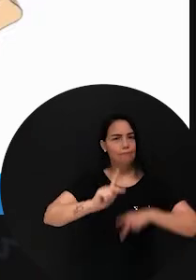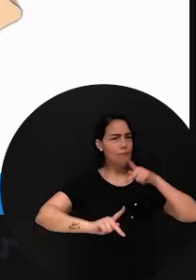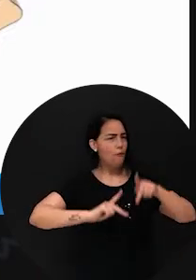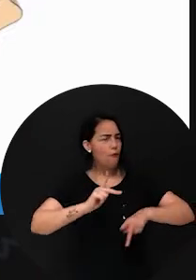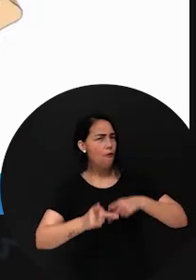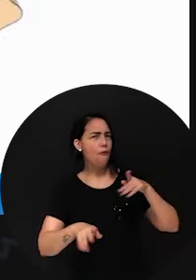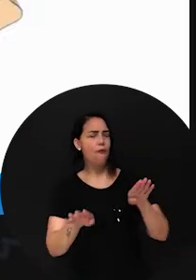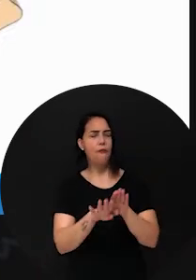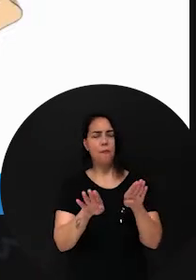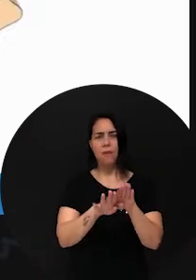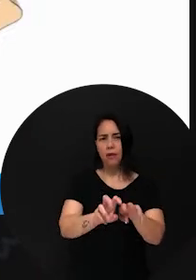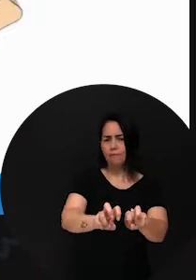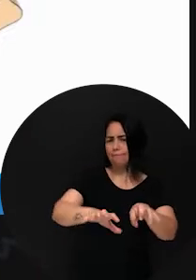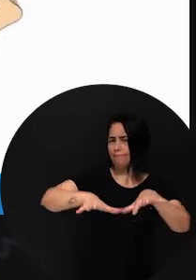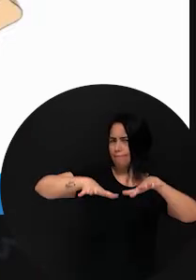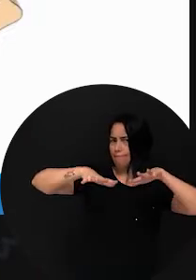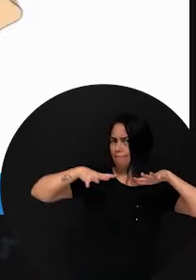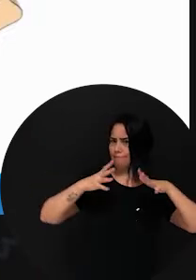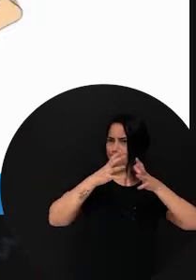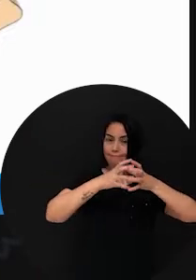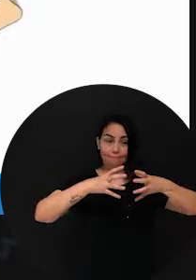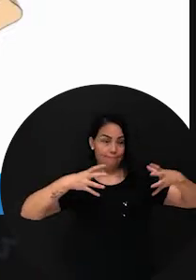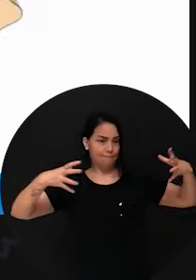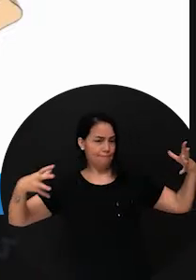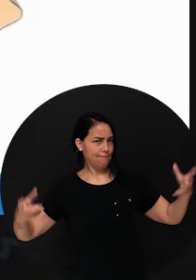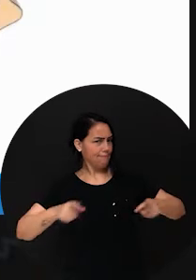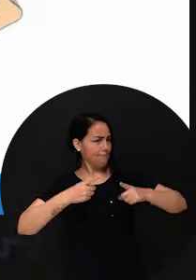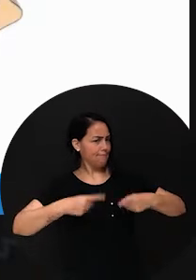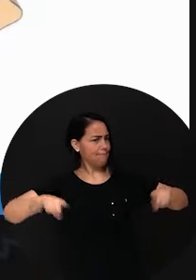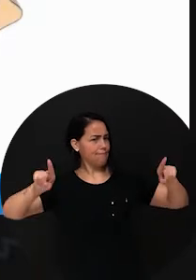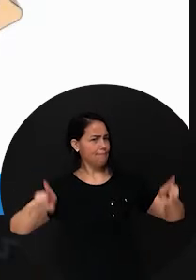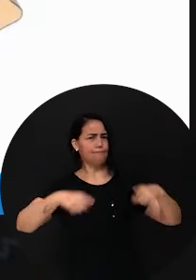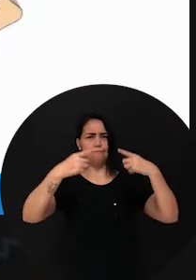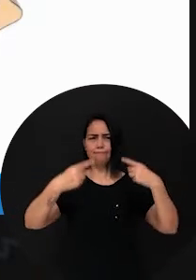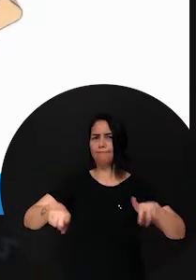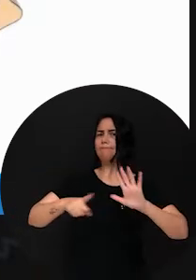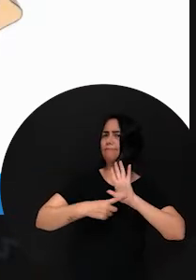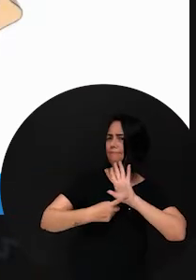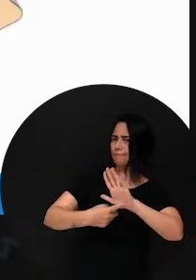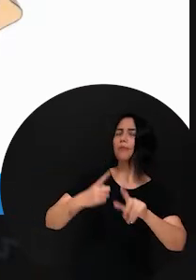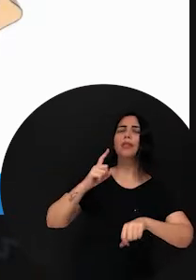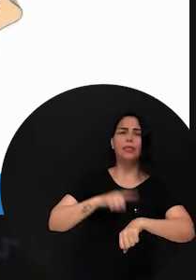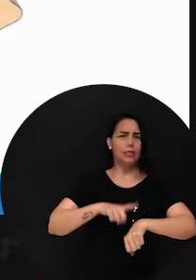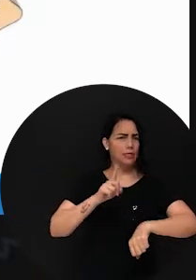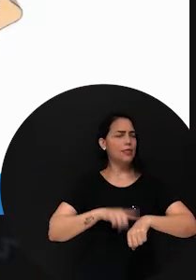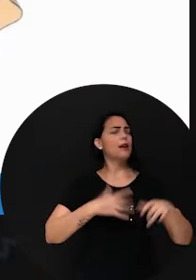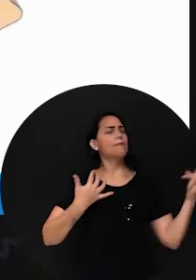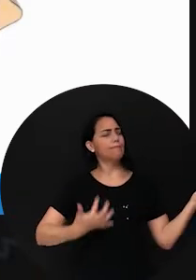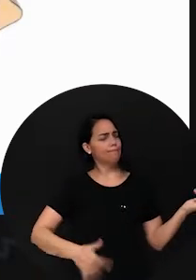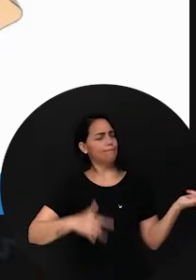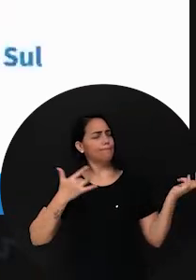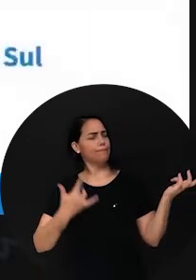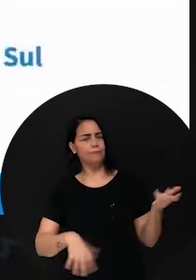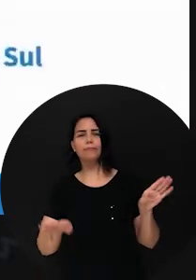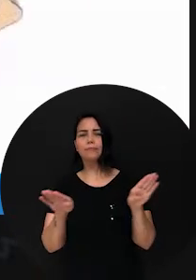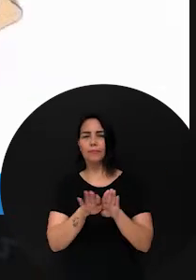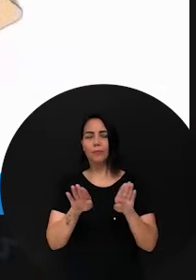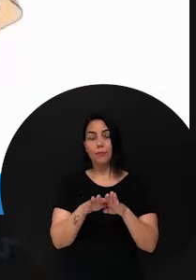nas orquestras clássicas também temos momentos com violão. Então, esses são os instrumentos que